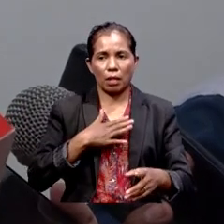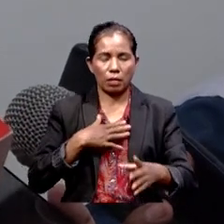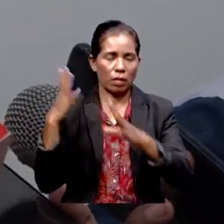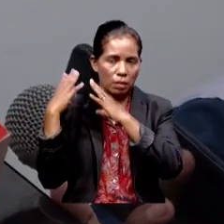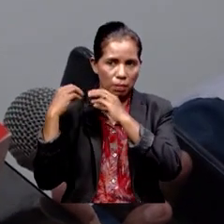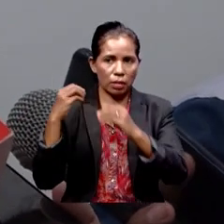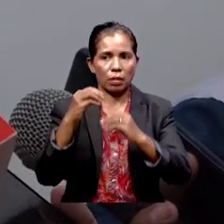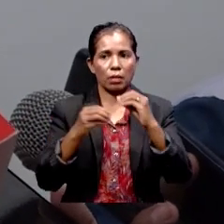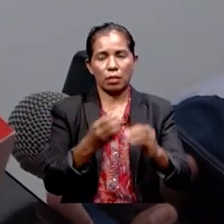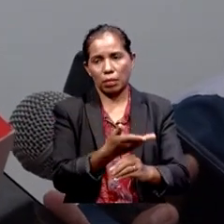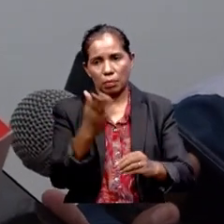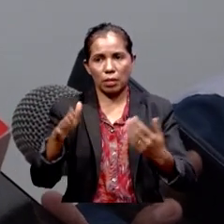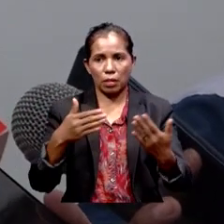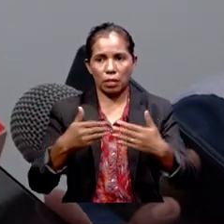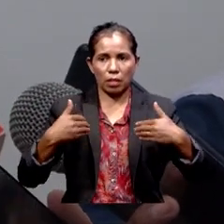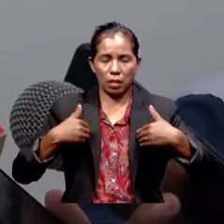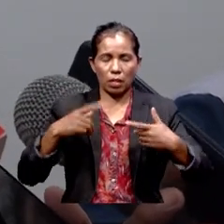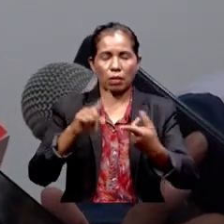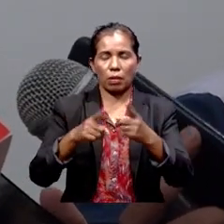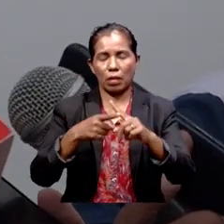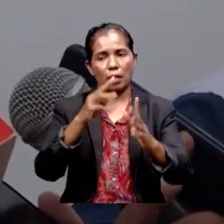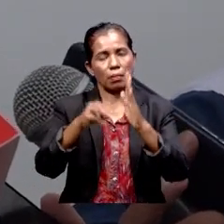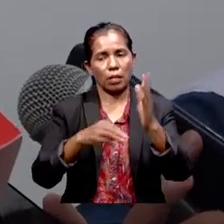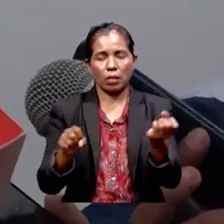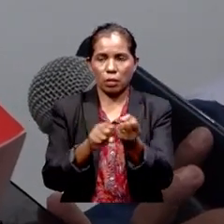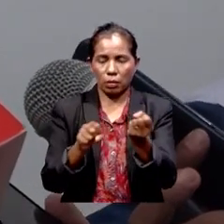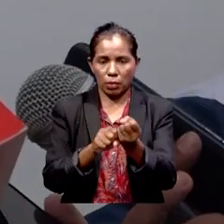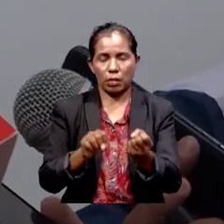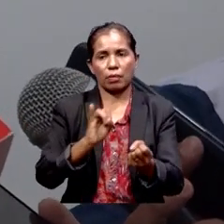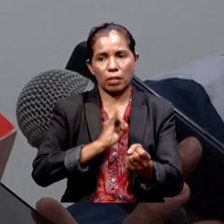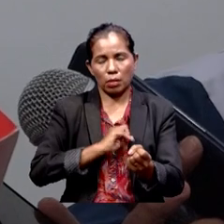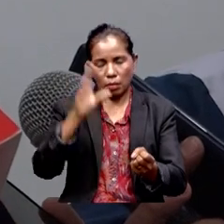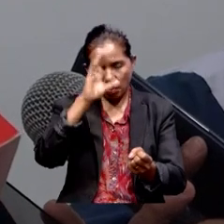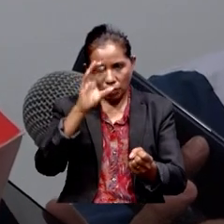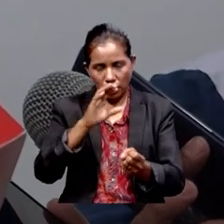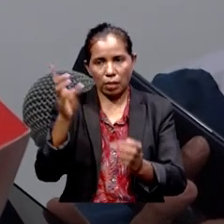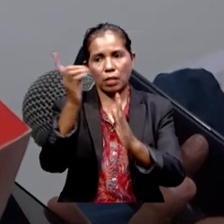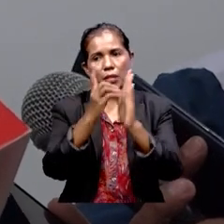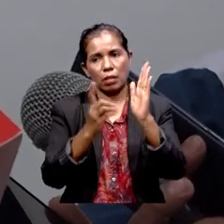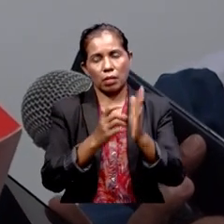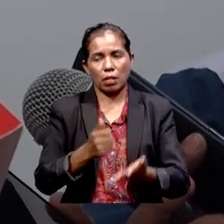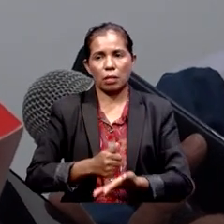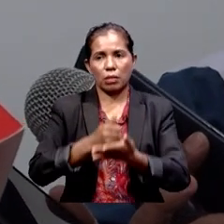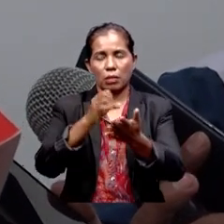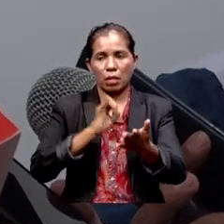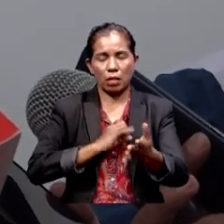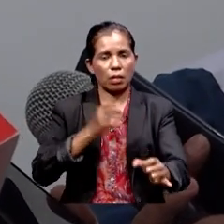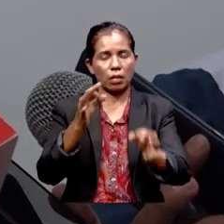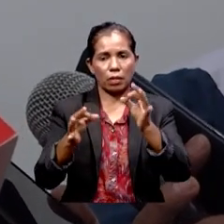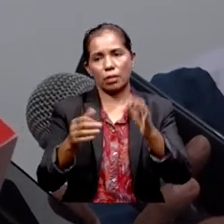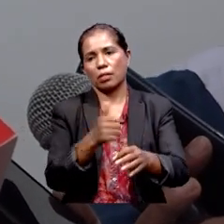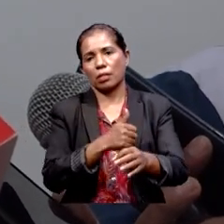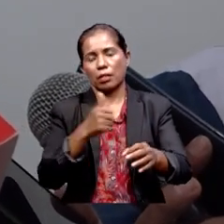esperança cata ita bot sira e a colega media sira suporta na fatin hau buka na fatin dados so di apoio hau karik ia buat